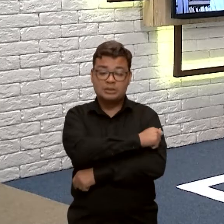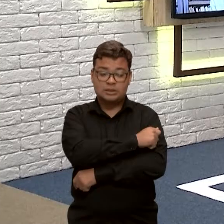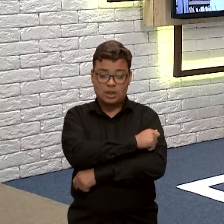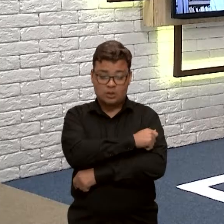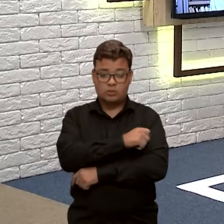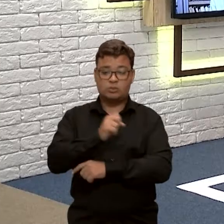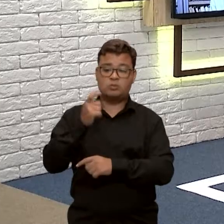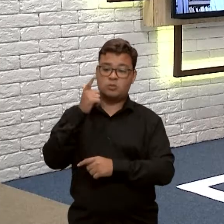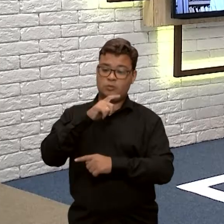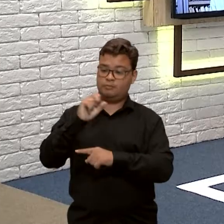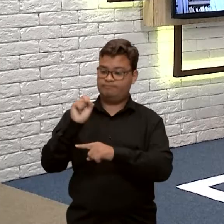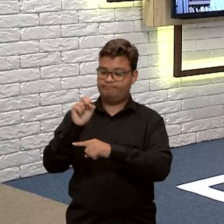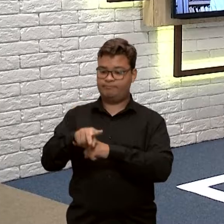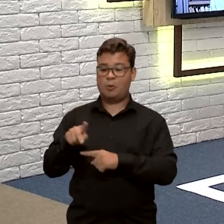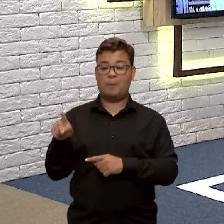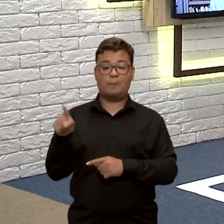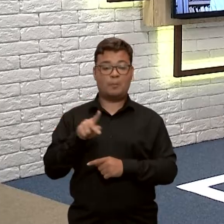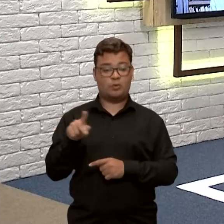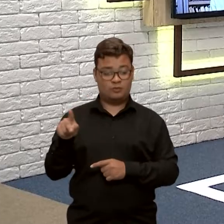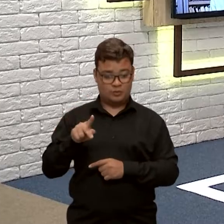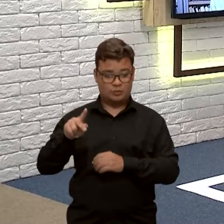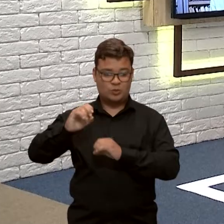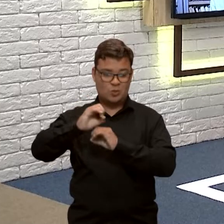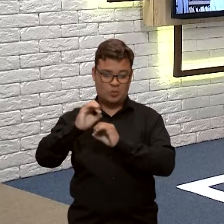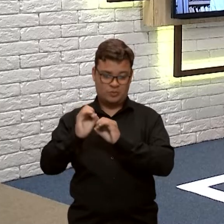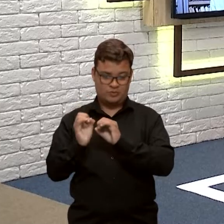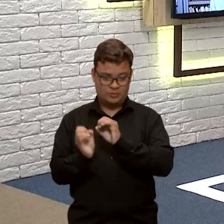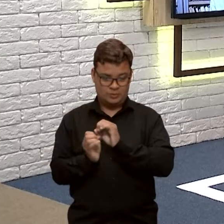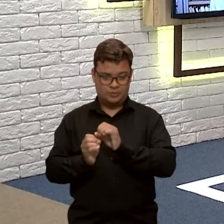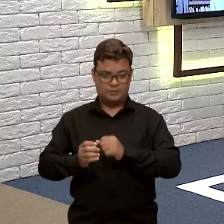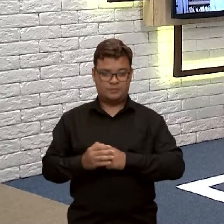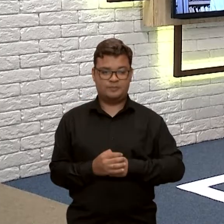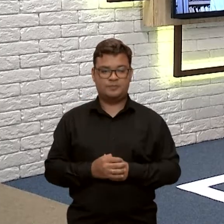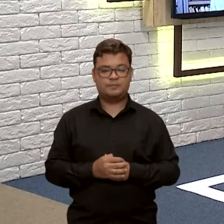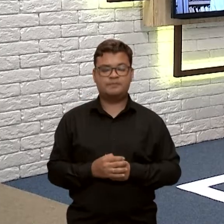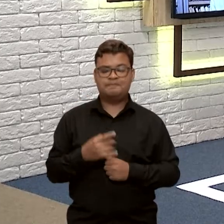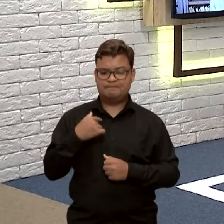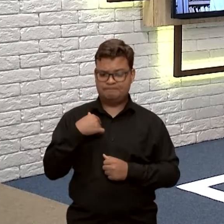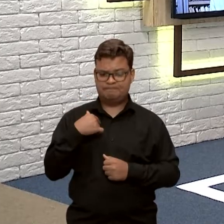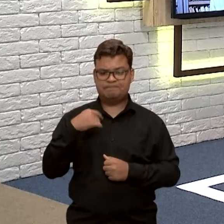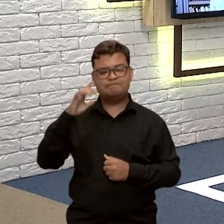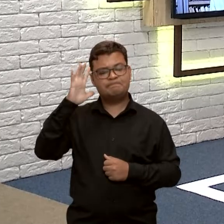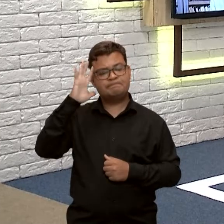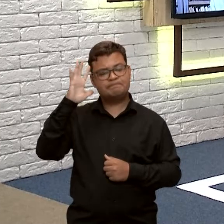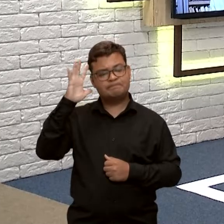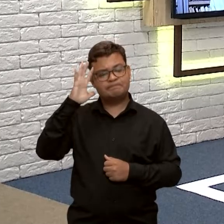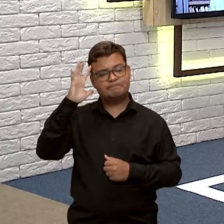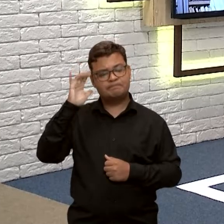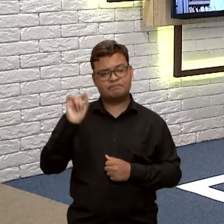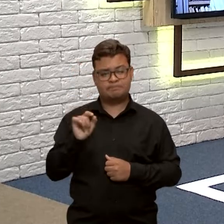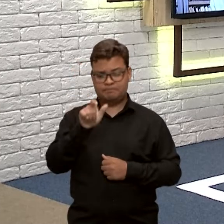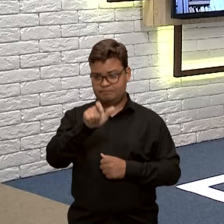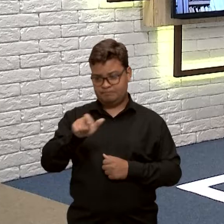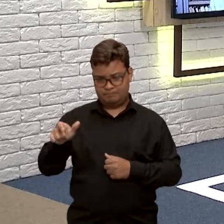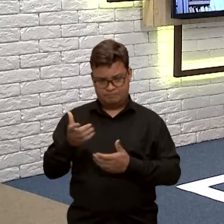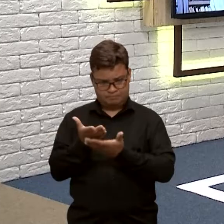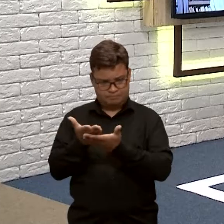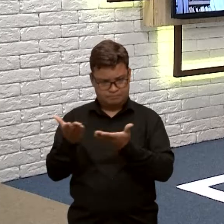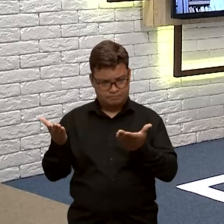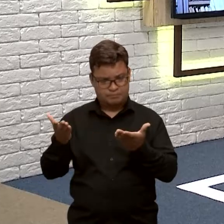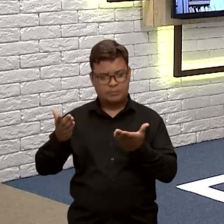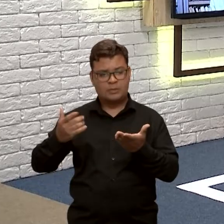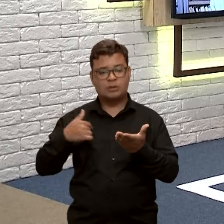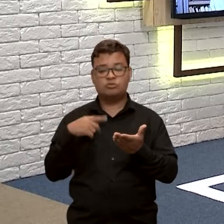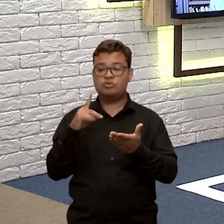tornaram professores da Universidade Federal de Goiás, né? Eu imagino que eu vi muitos deles quando eu fui receber